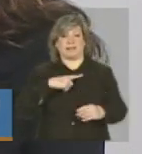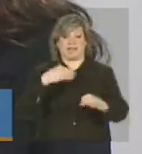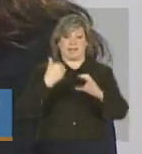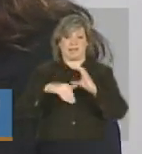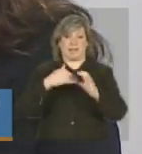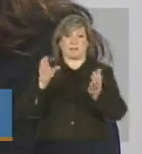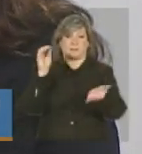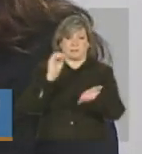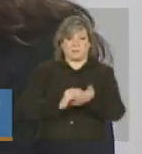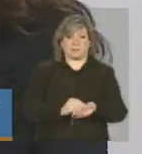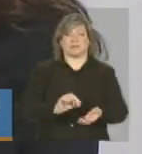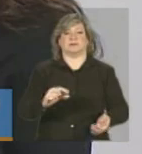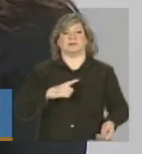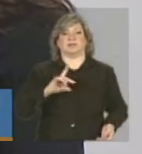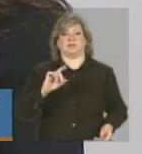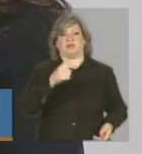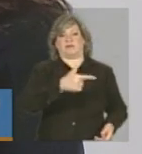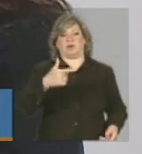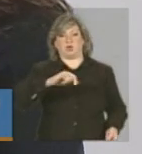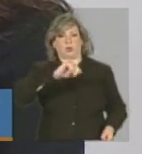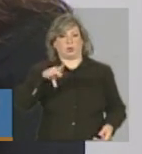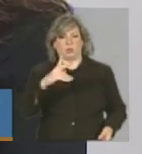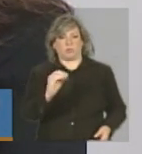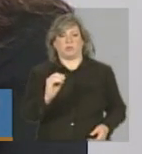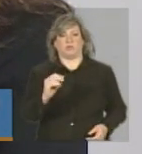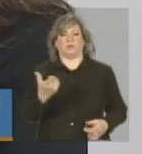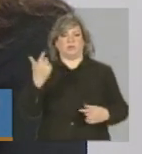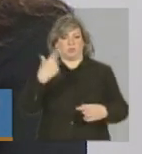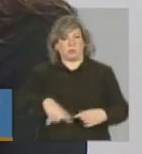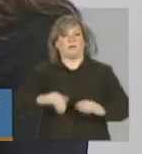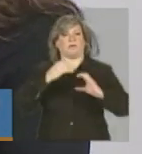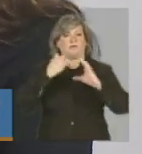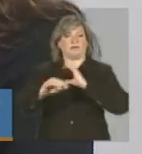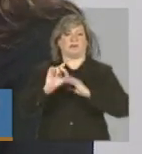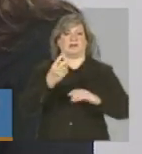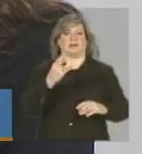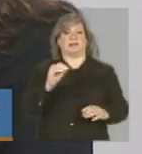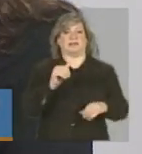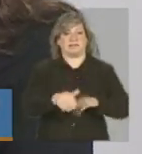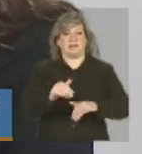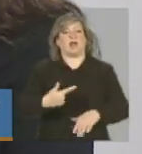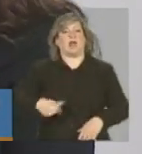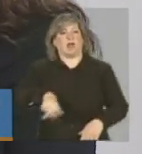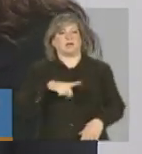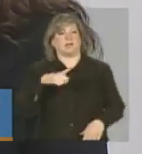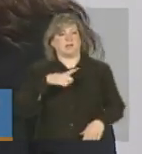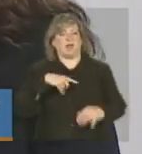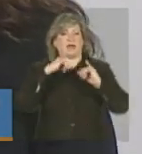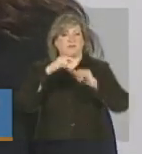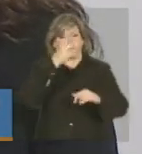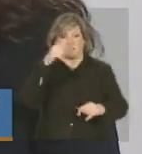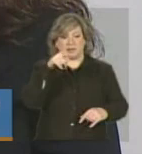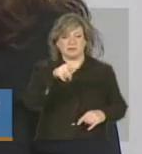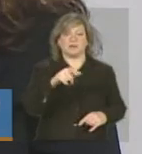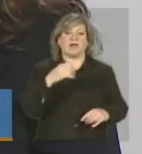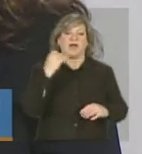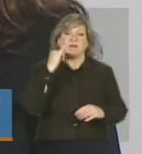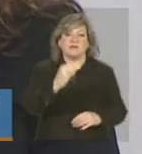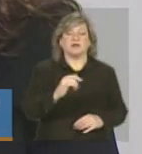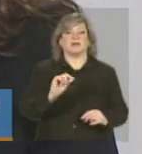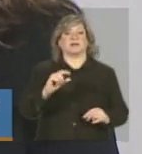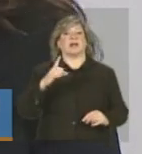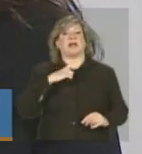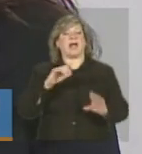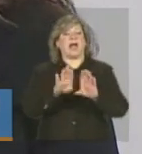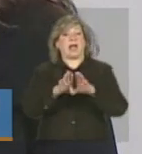cadastrado em 22 de julho e reenviada em 30 de setembro, a gente está falando com a pessoa e a gente diz: olha,